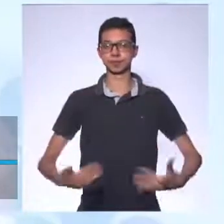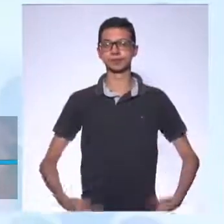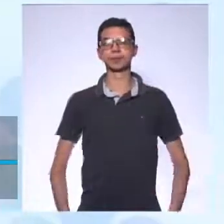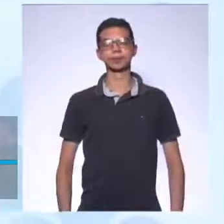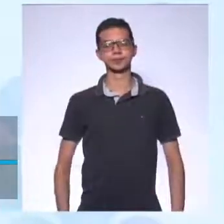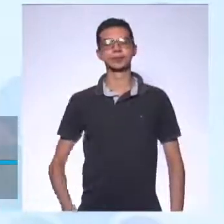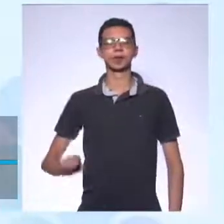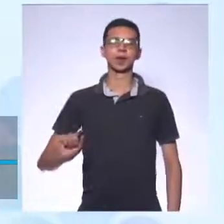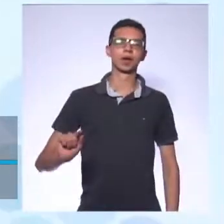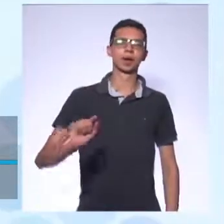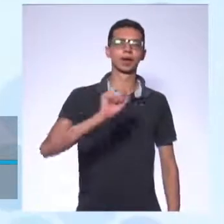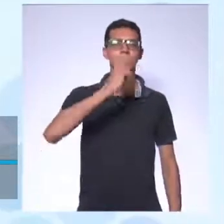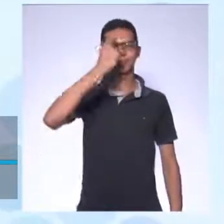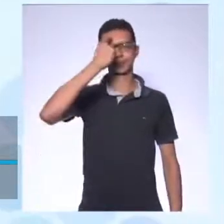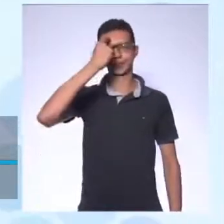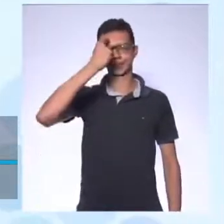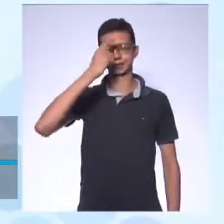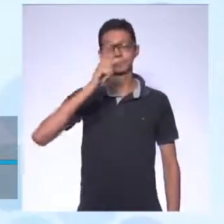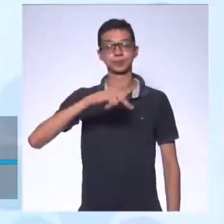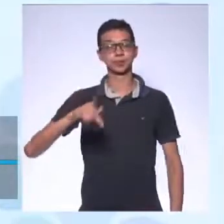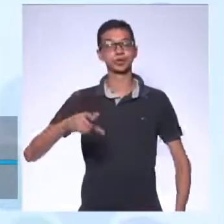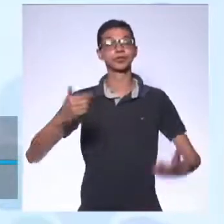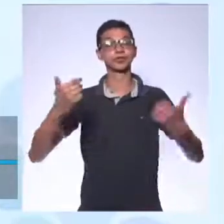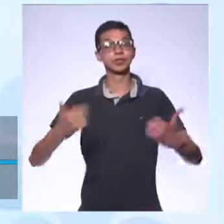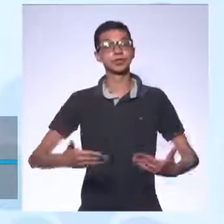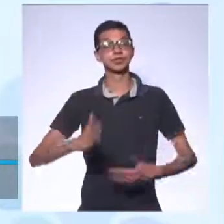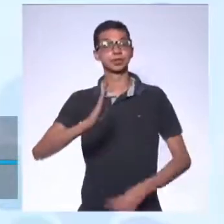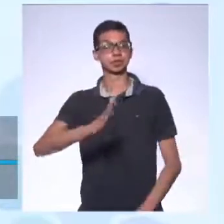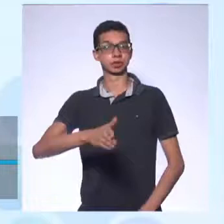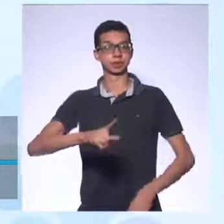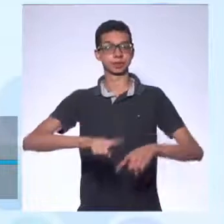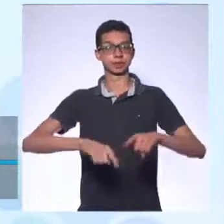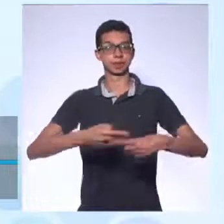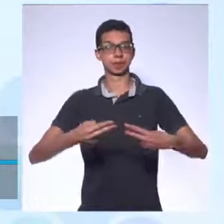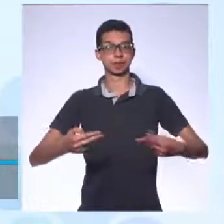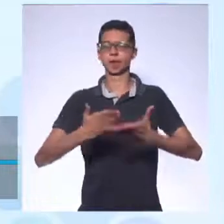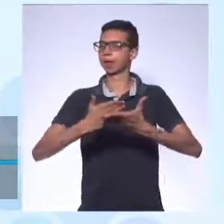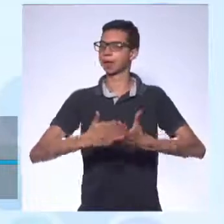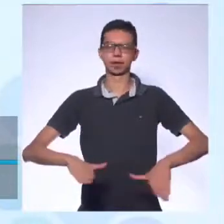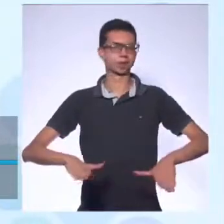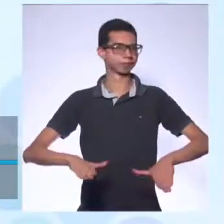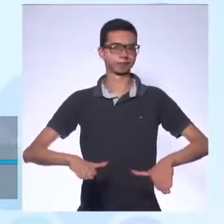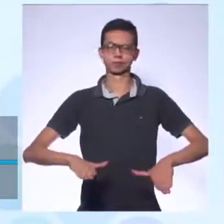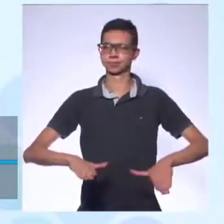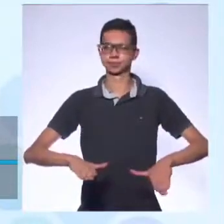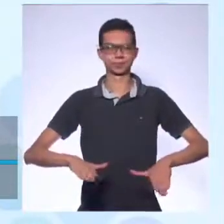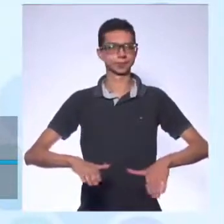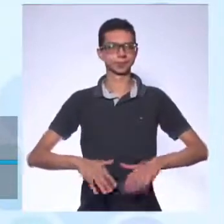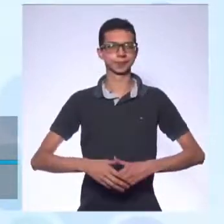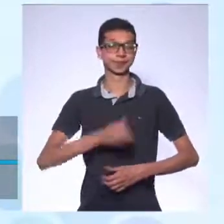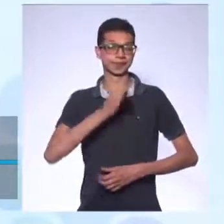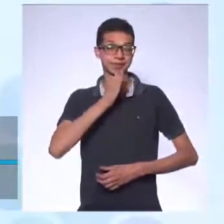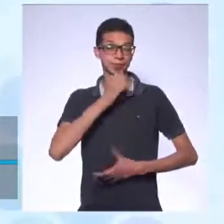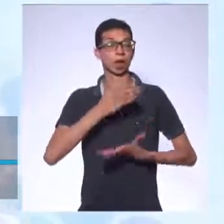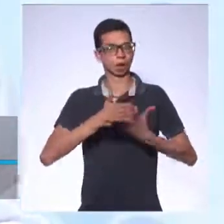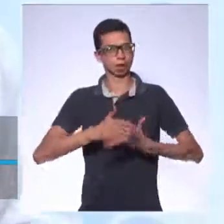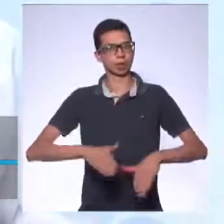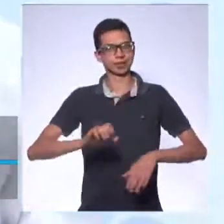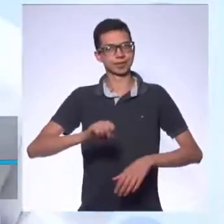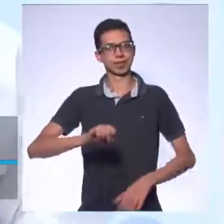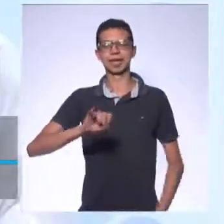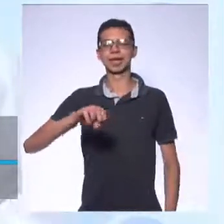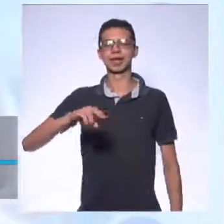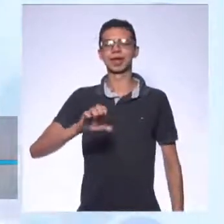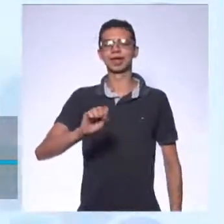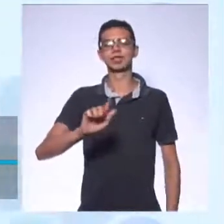que pensar, conforme o professor falou, que os recursos não são inesgotáveis, tá? Agora, com relação à